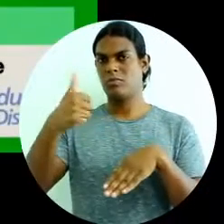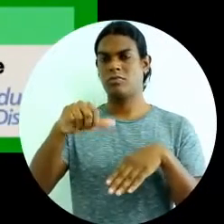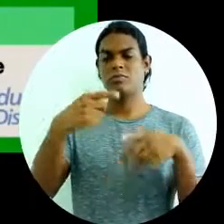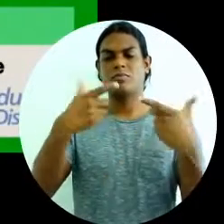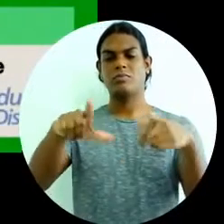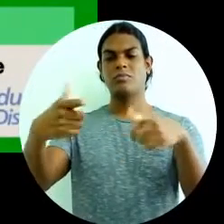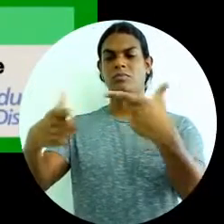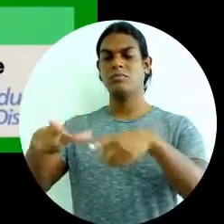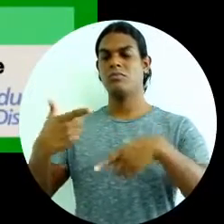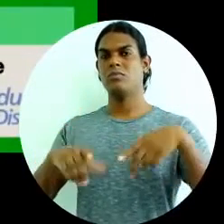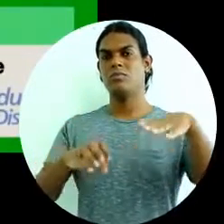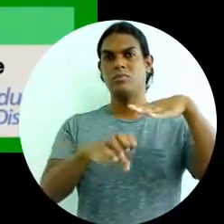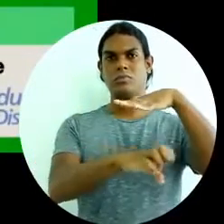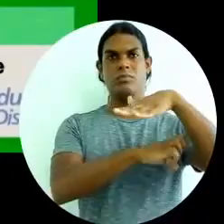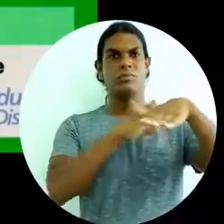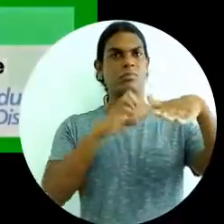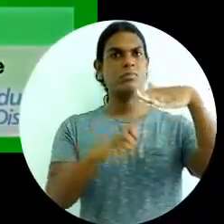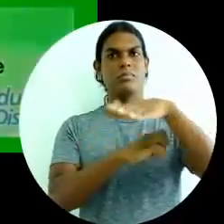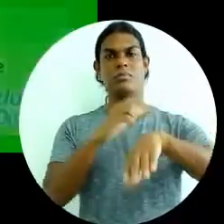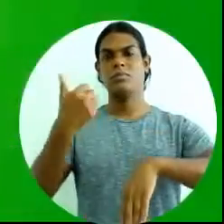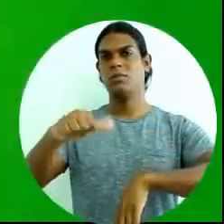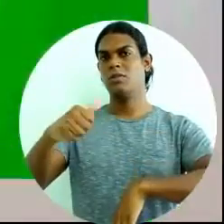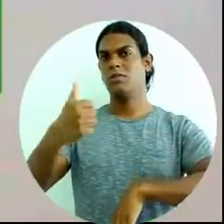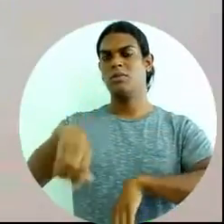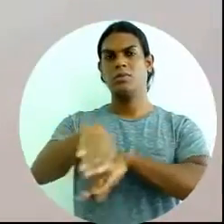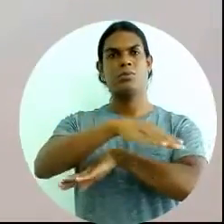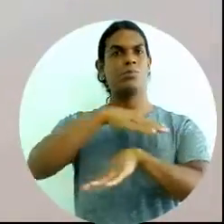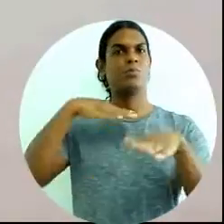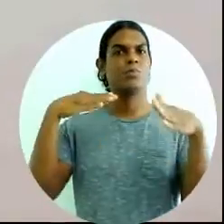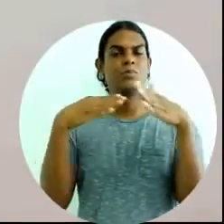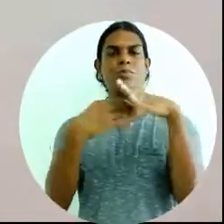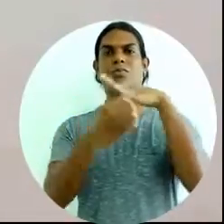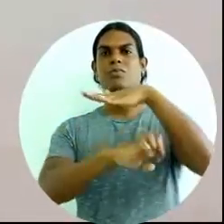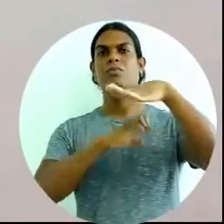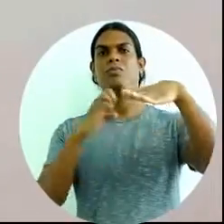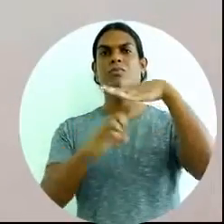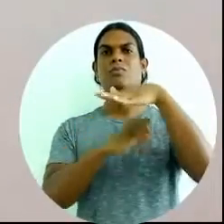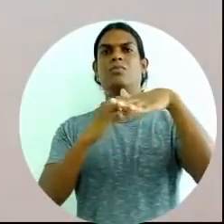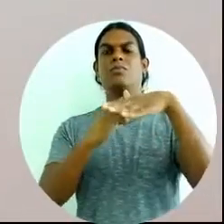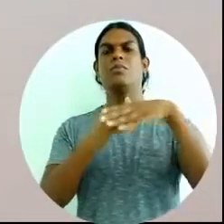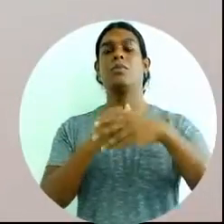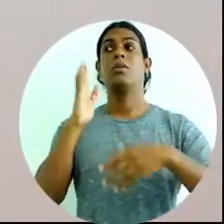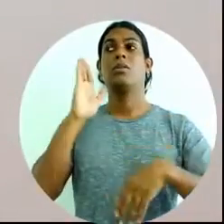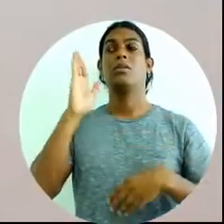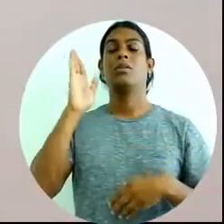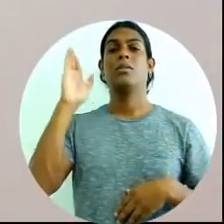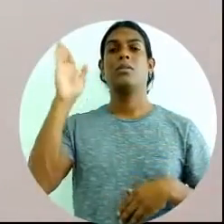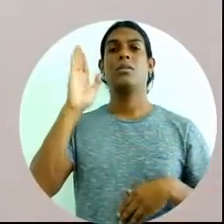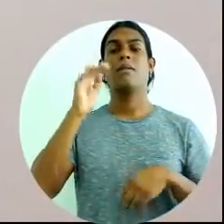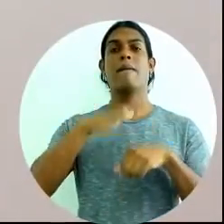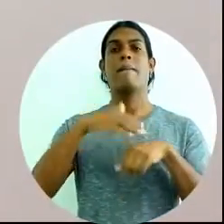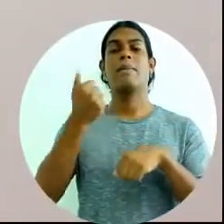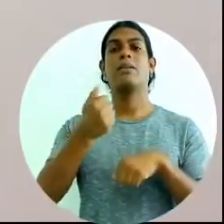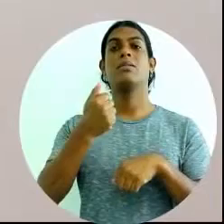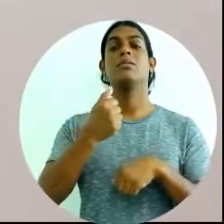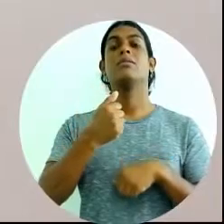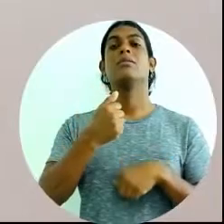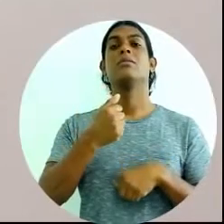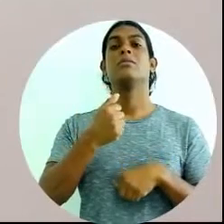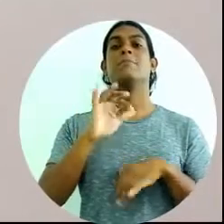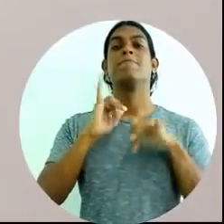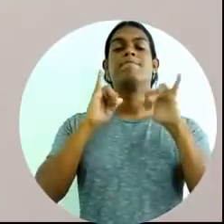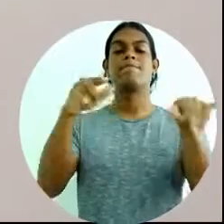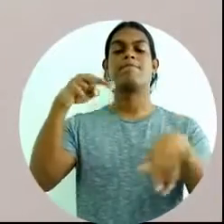os setores, todos os colaboradores, seja possível avaliar a empresa. Eu coloquei mais informações sobre esse método